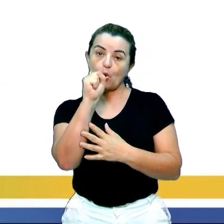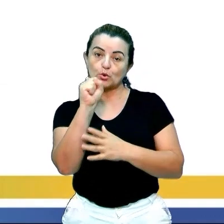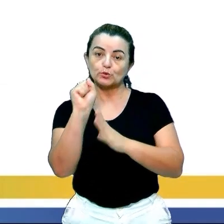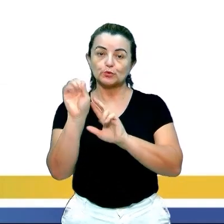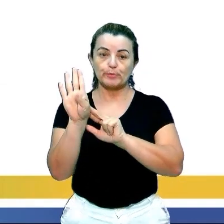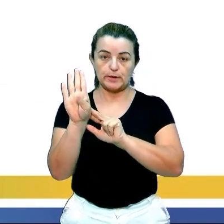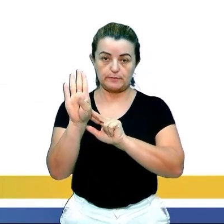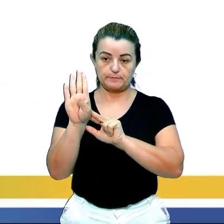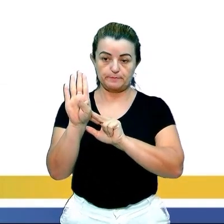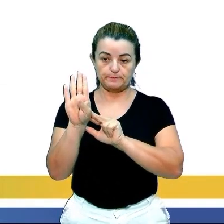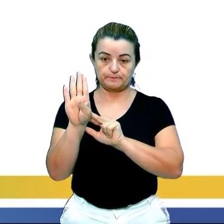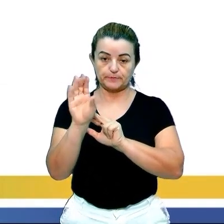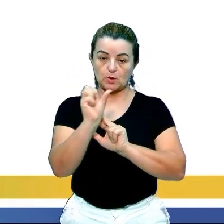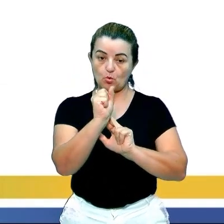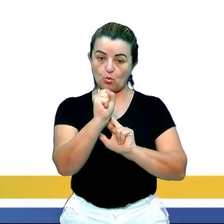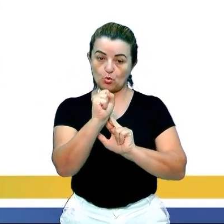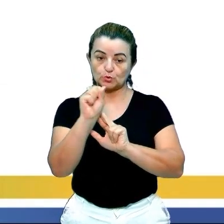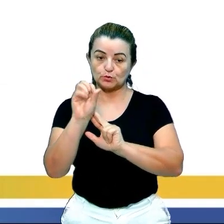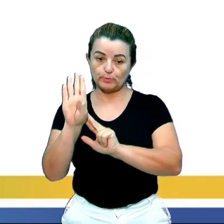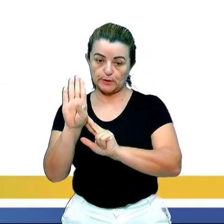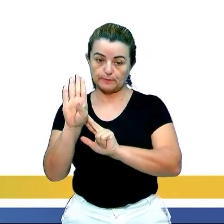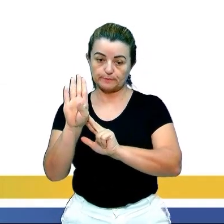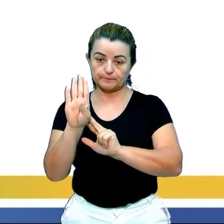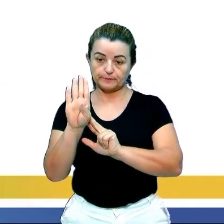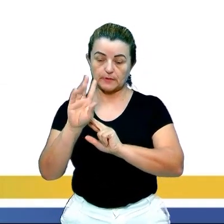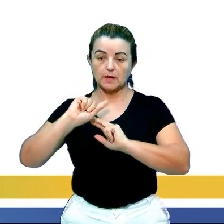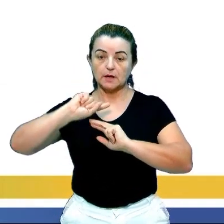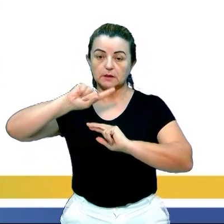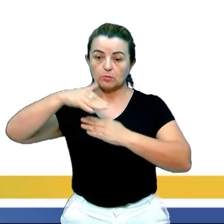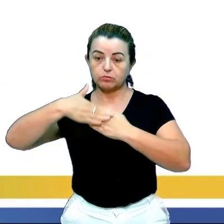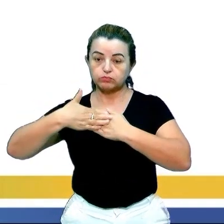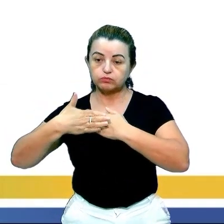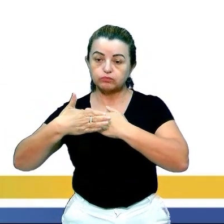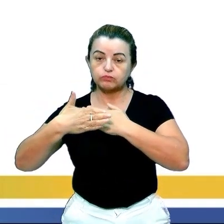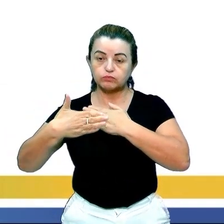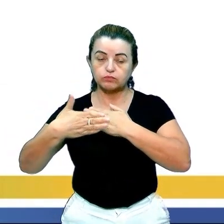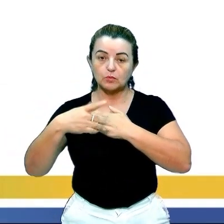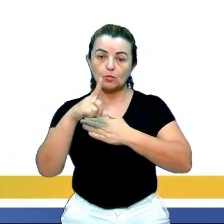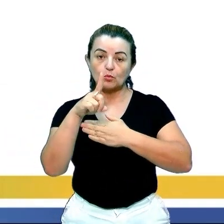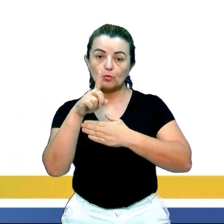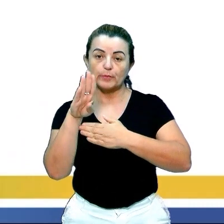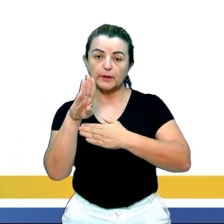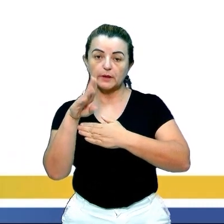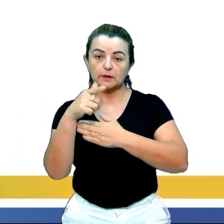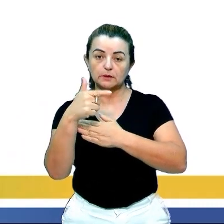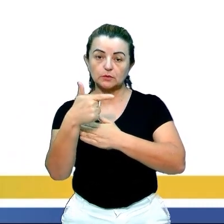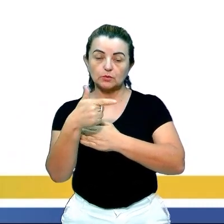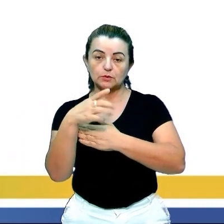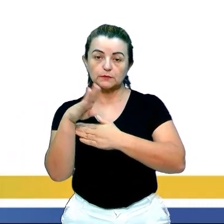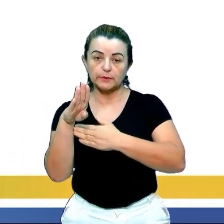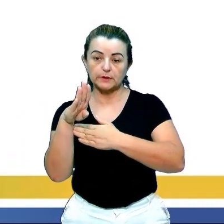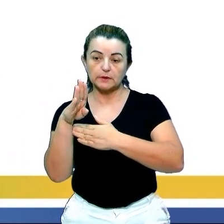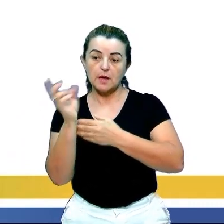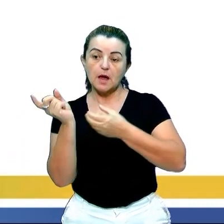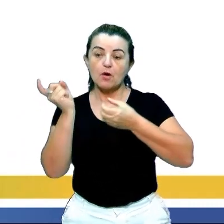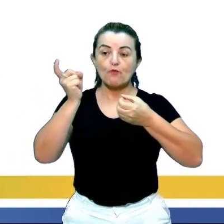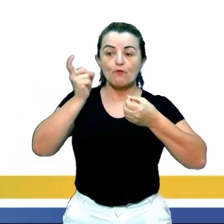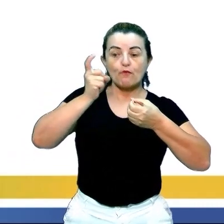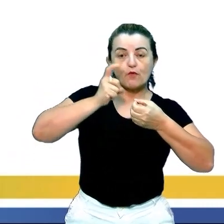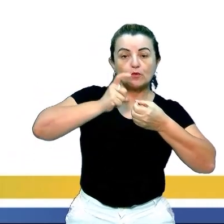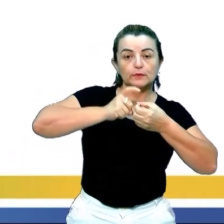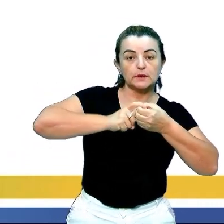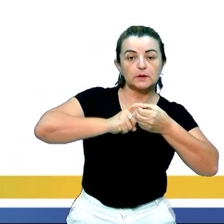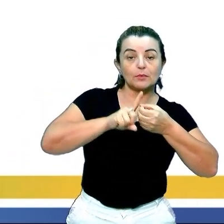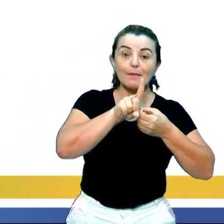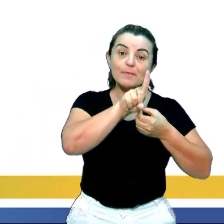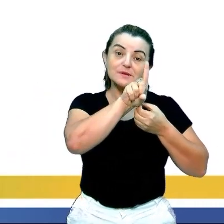8B, tá? Depois do 8B, nós passamos então para a família 1B, 2B, e aí voltamos lá para